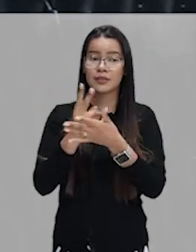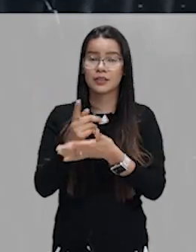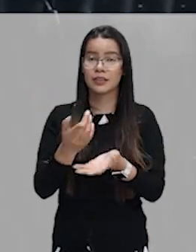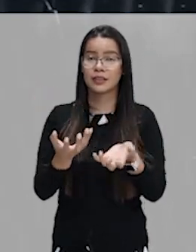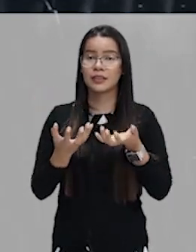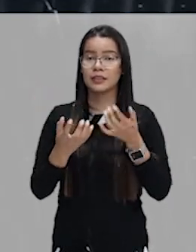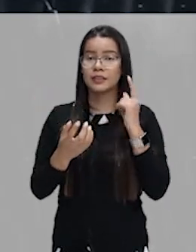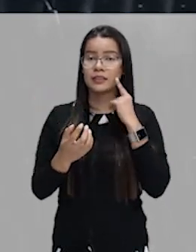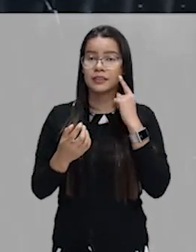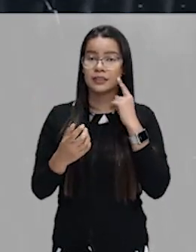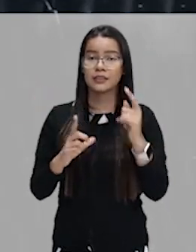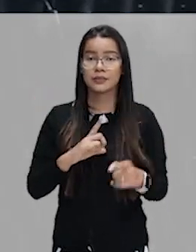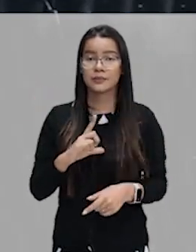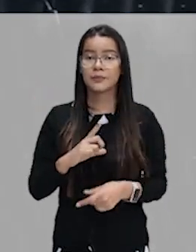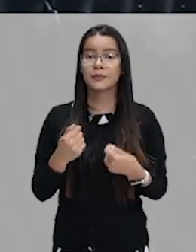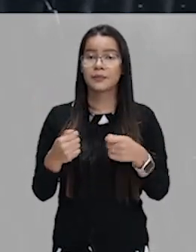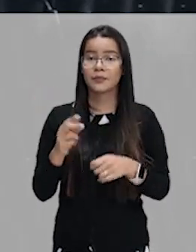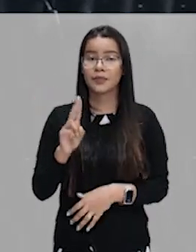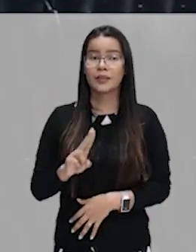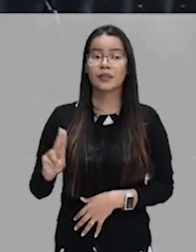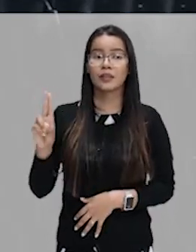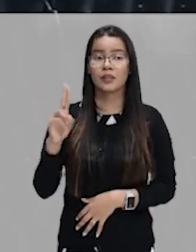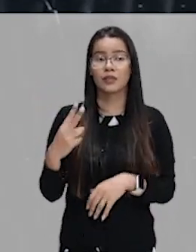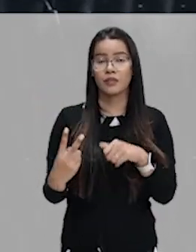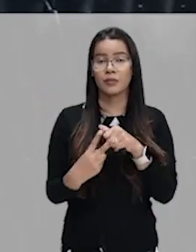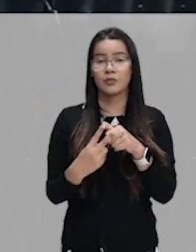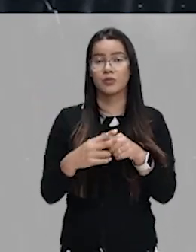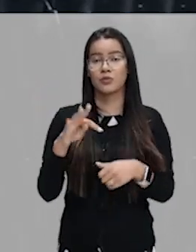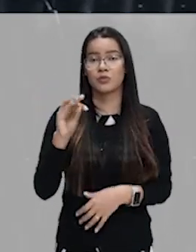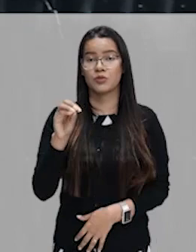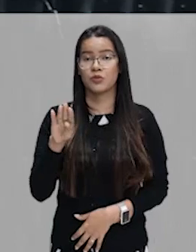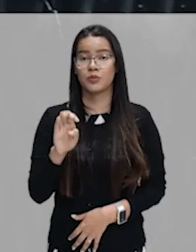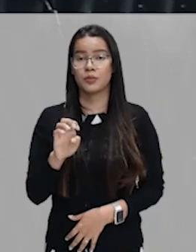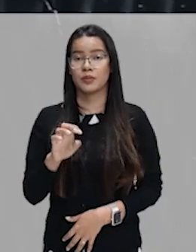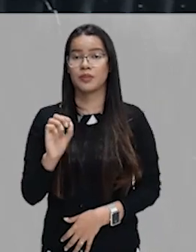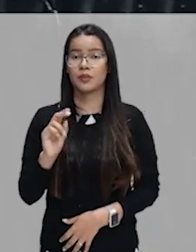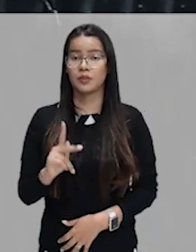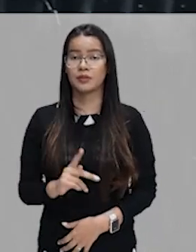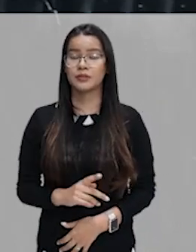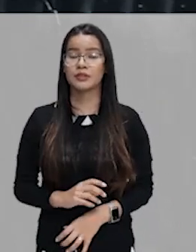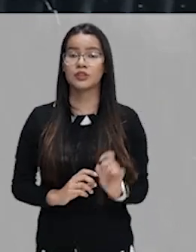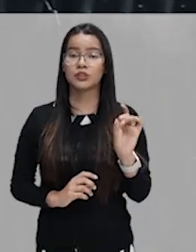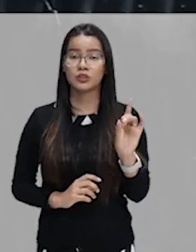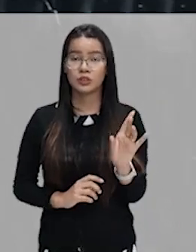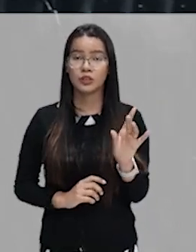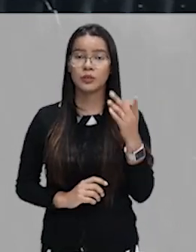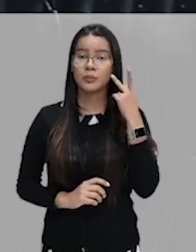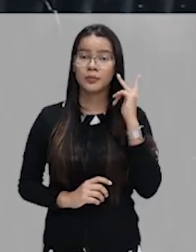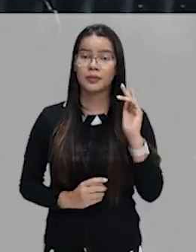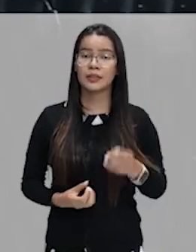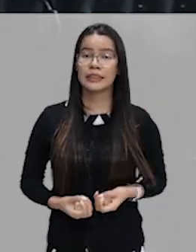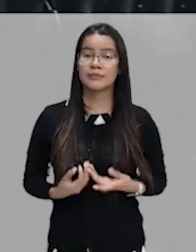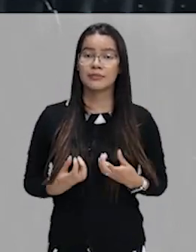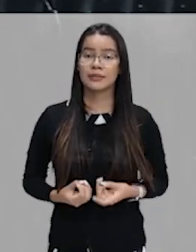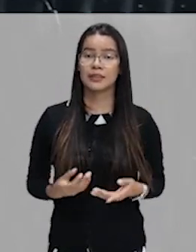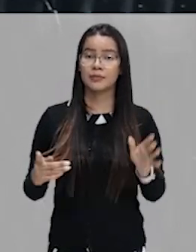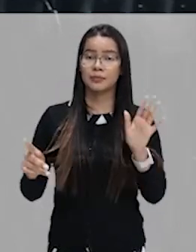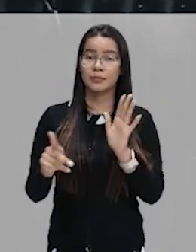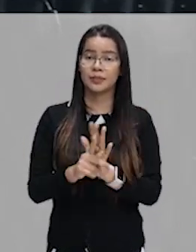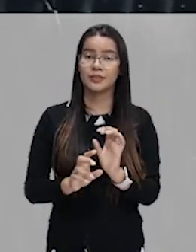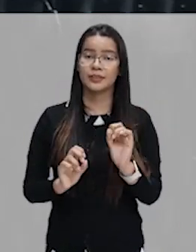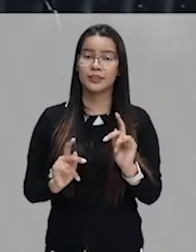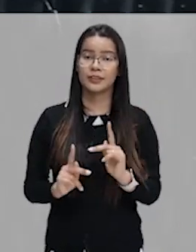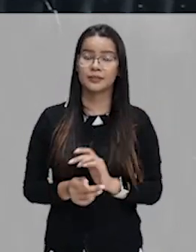de existência, tem que usar o verbo there to be. O verbo have só serve para expressar posse,